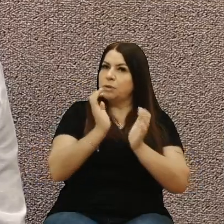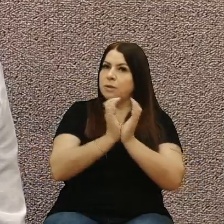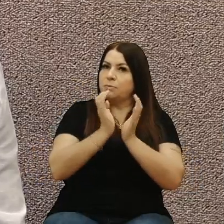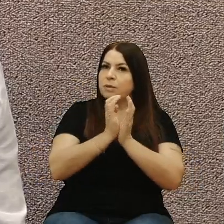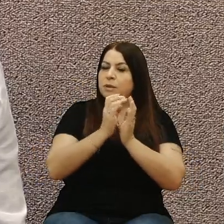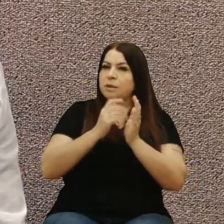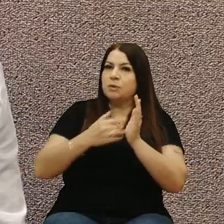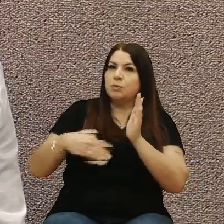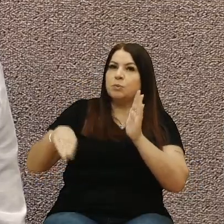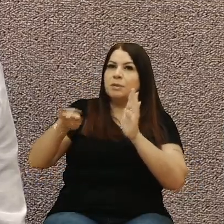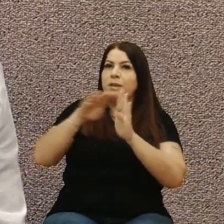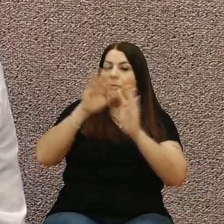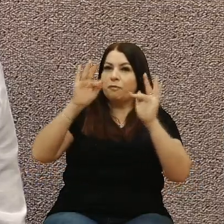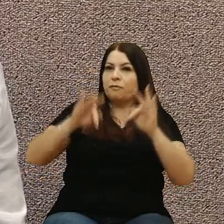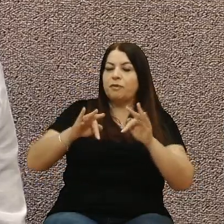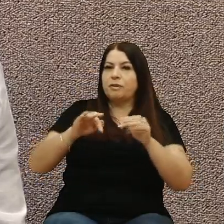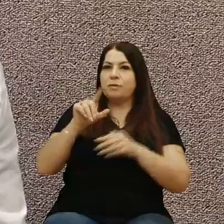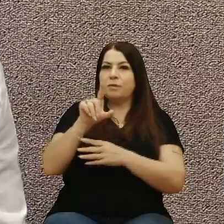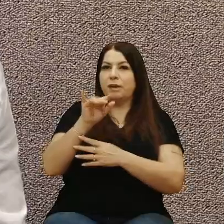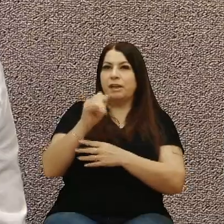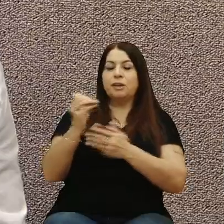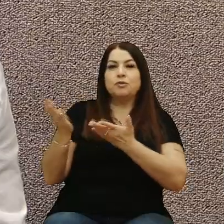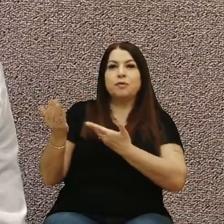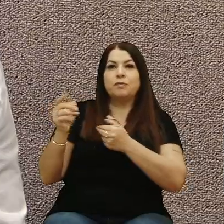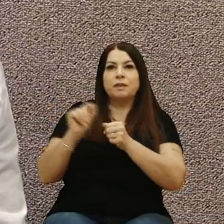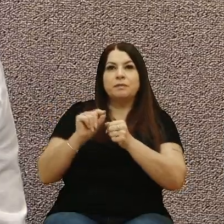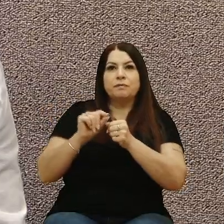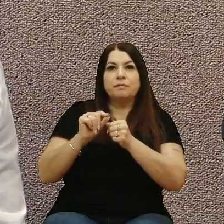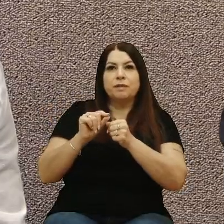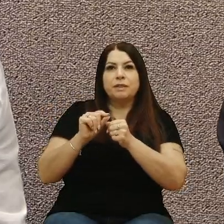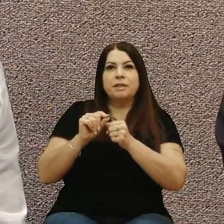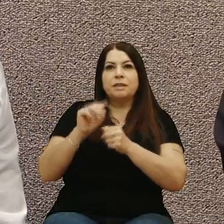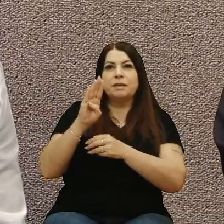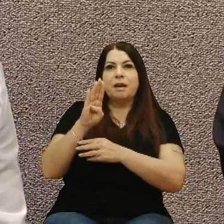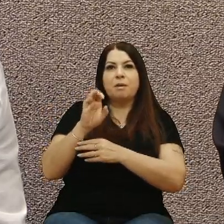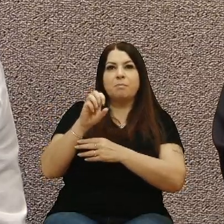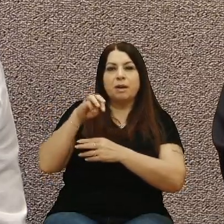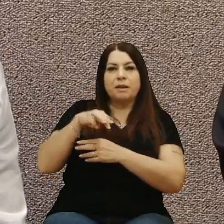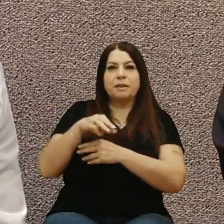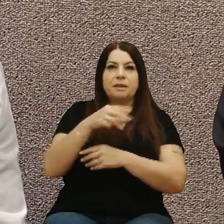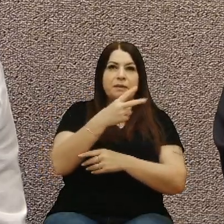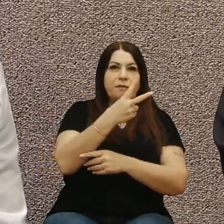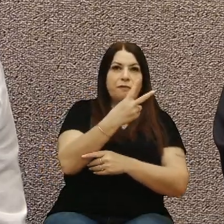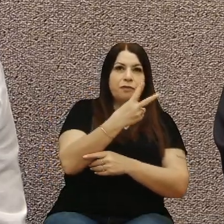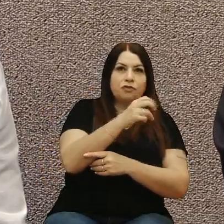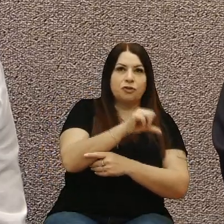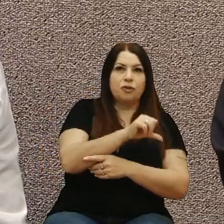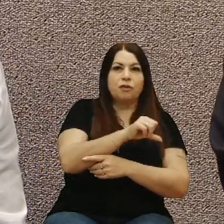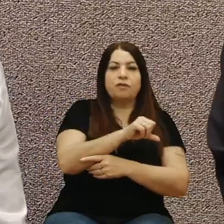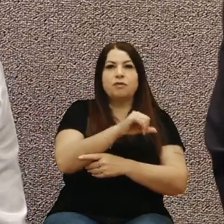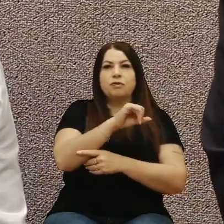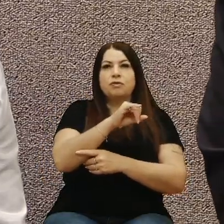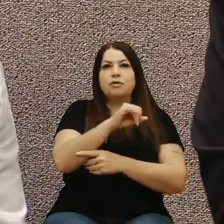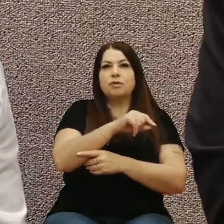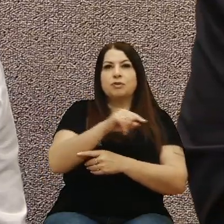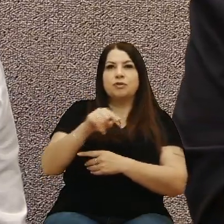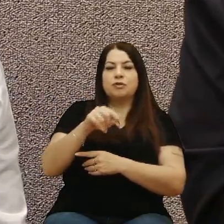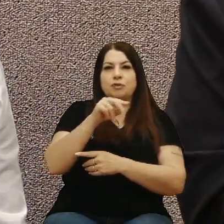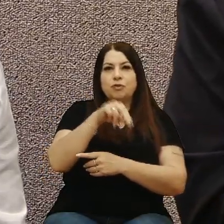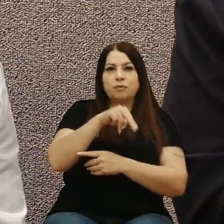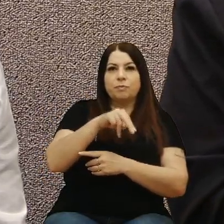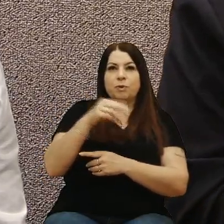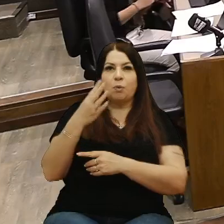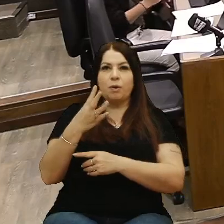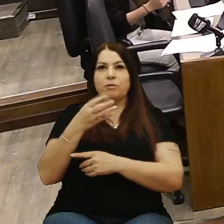etapa final do desafio Liga Jovem, que será realizada em Belém do Pará entre os dias 29/11 a 4/12, senhor presidente. Muito